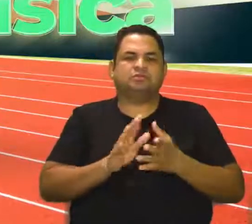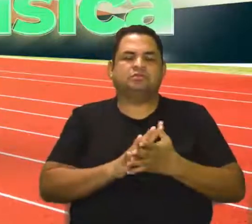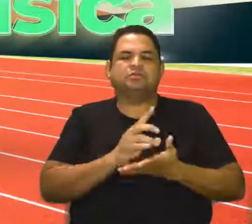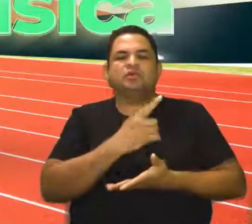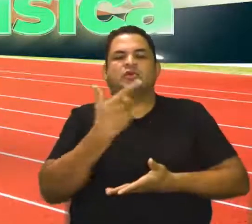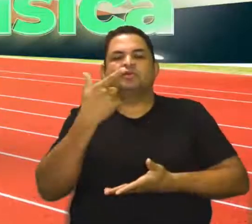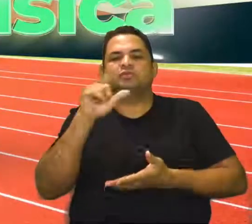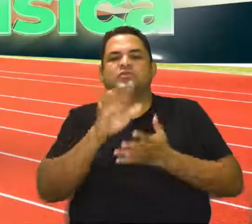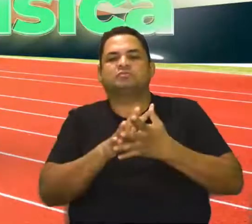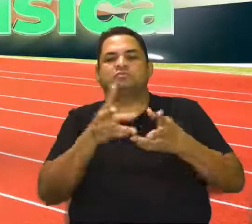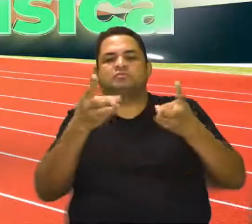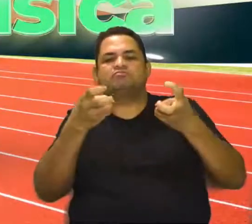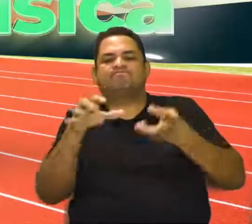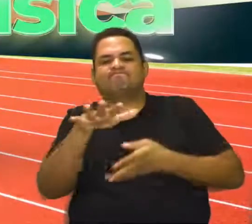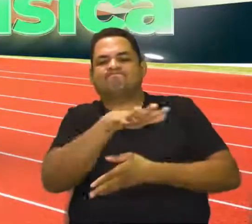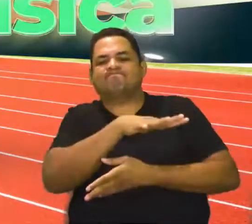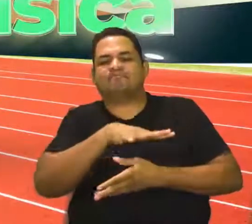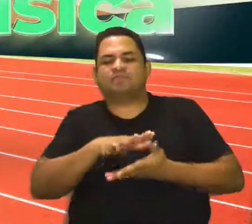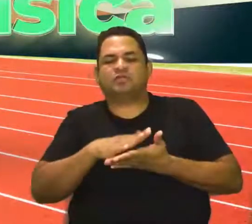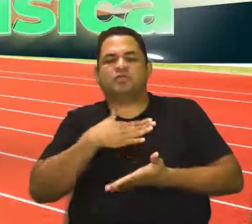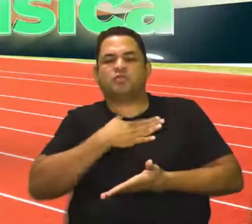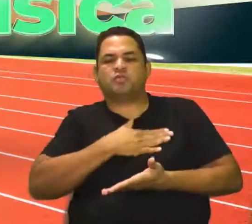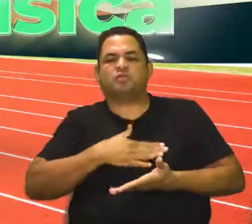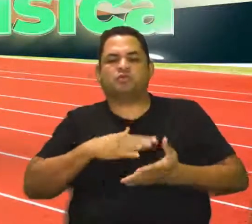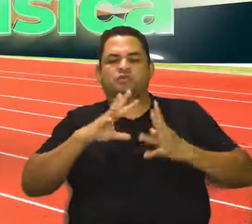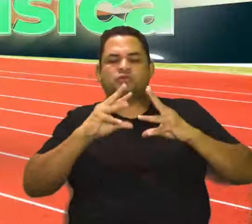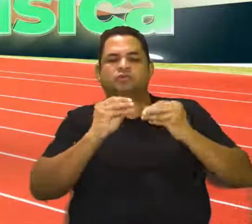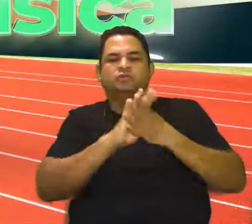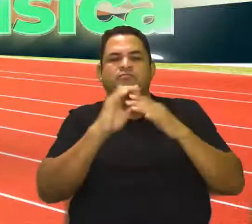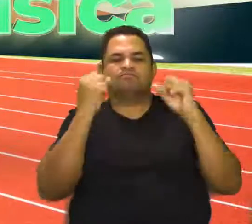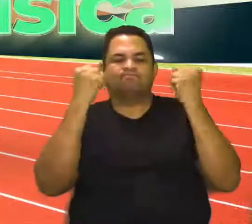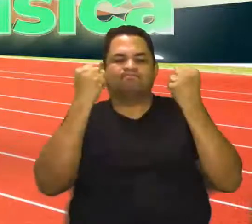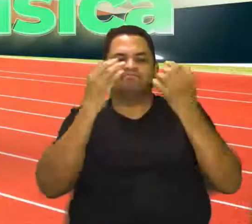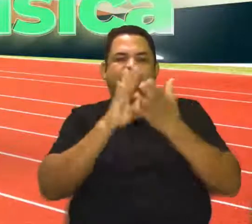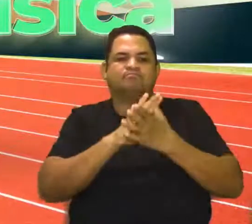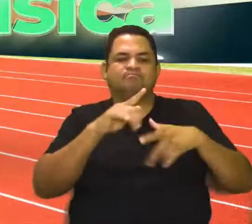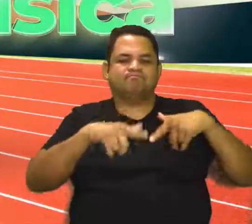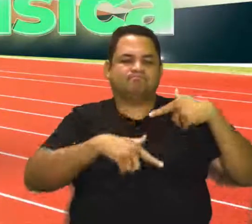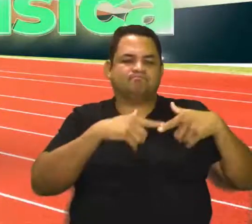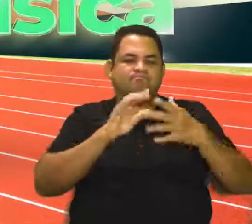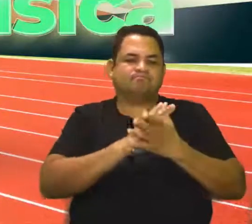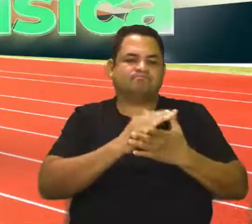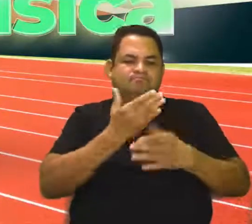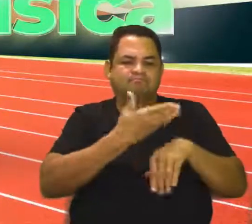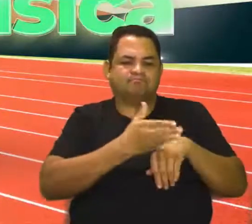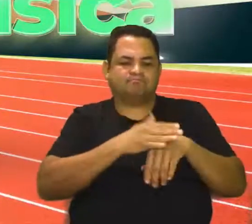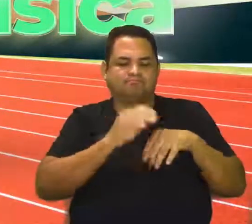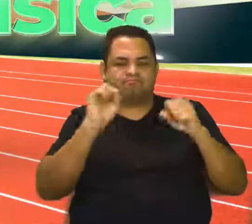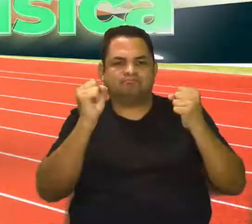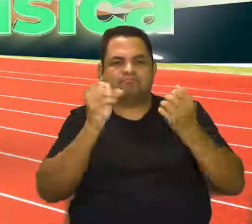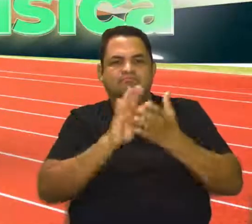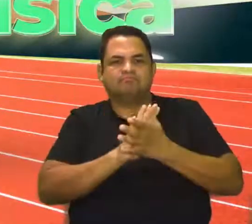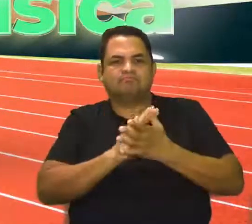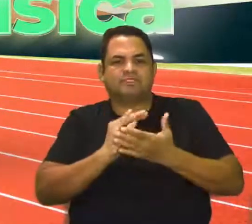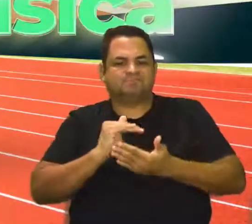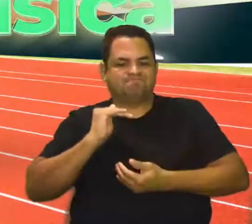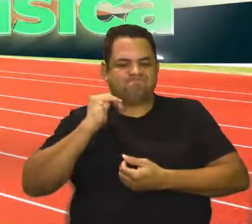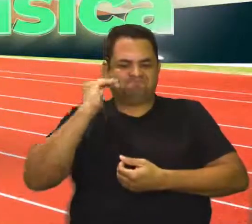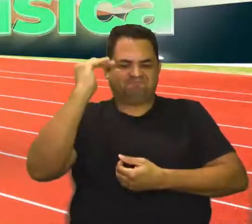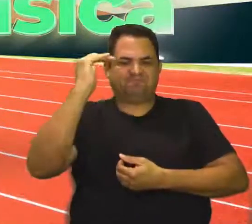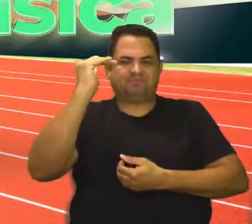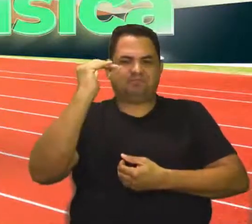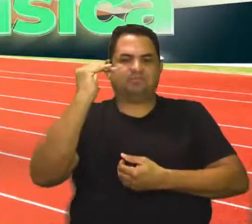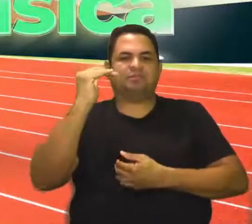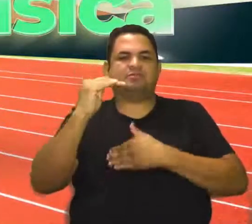da atividade O física. que eu gosto nisso tudo, prof, de educação física, de trabalhar o exercício físico, a atividade física, é a superação.